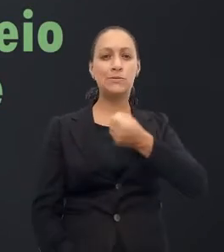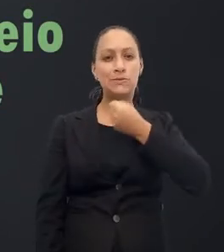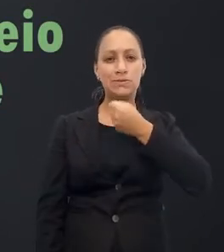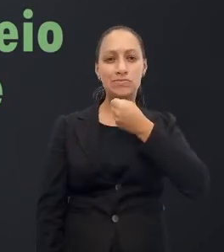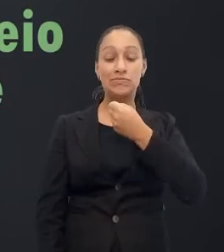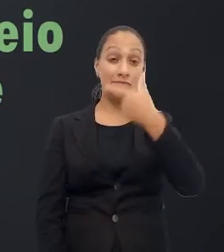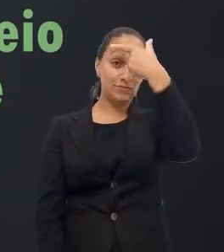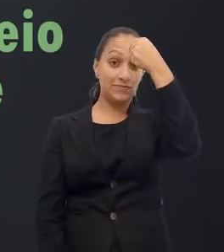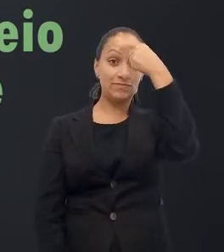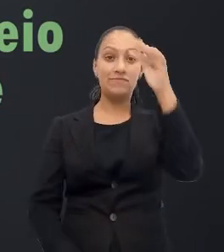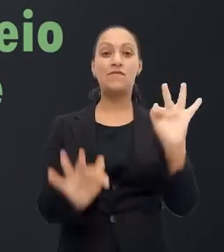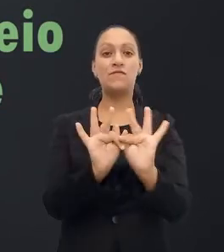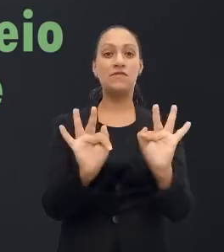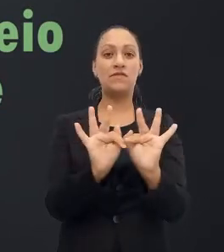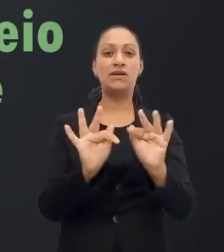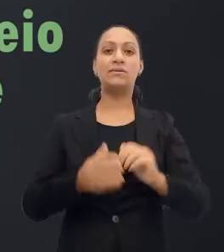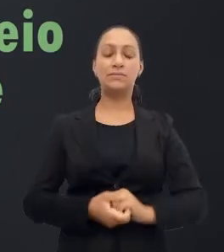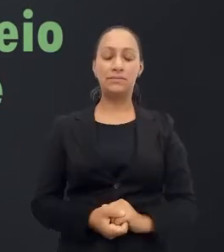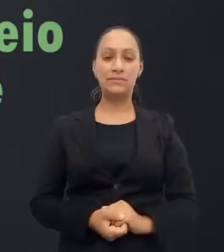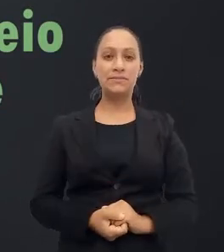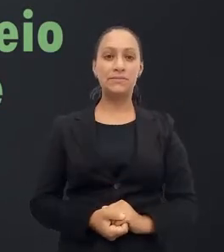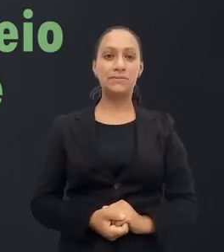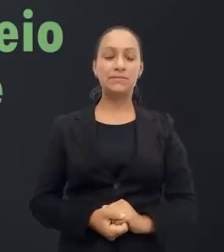da Universidade Fevale.